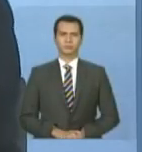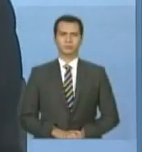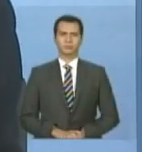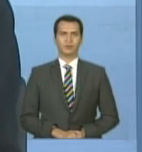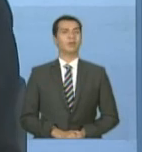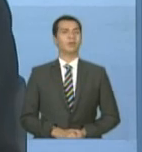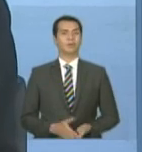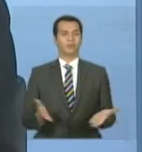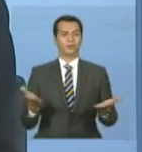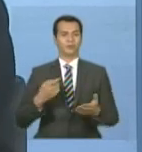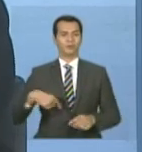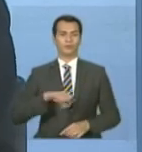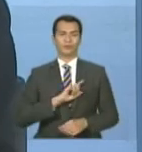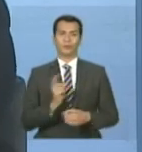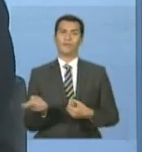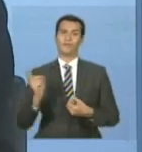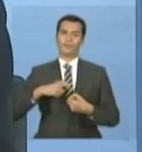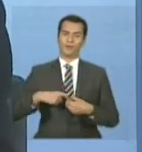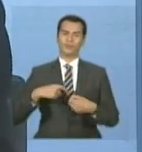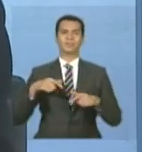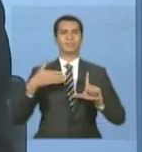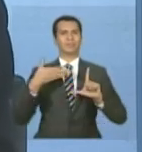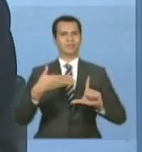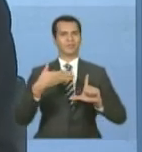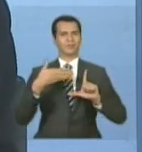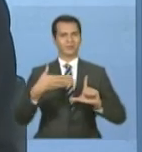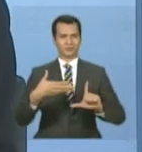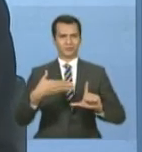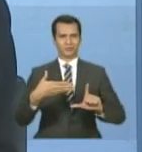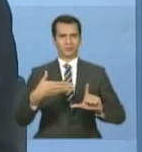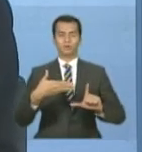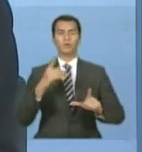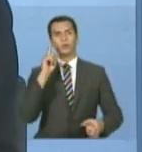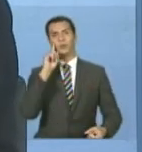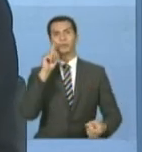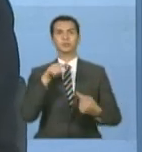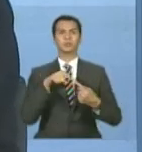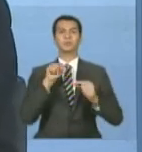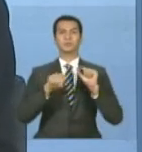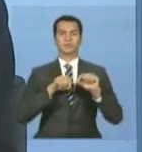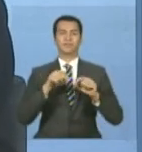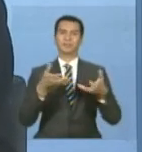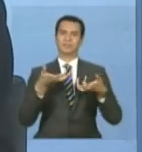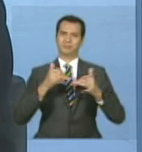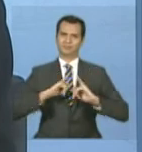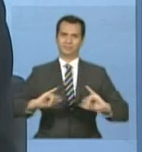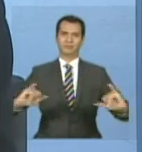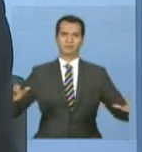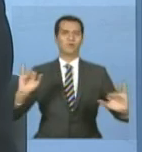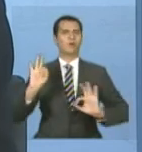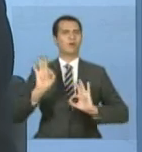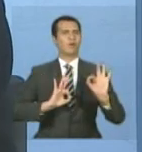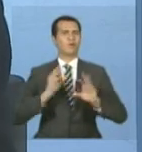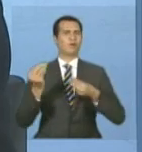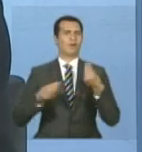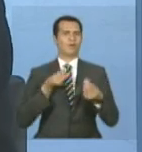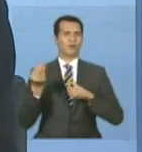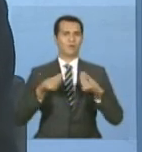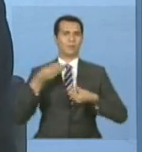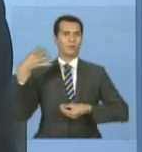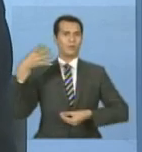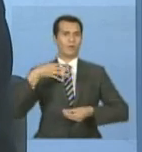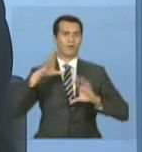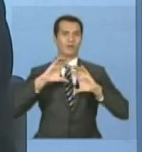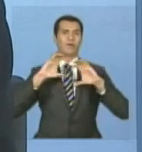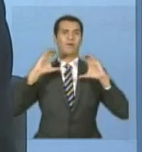E nós já estamos de volta com a teleconferência, que tem como objetivo informar sobre os preparativos para esse grande evento